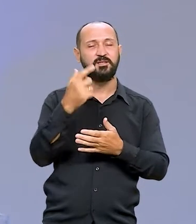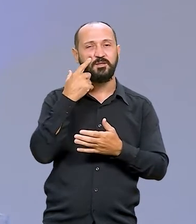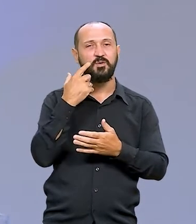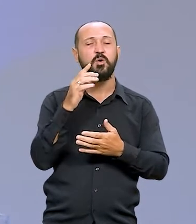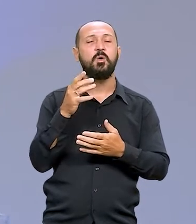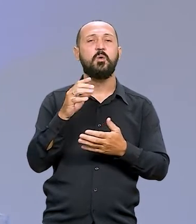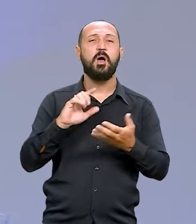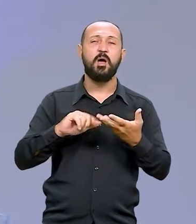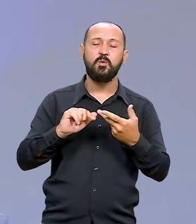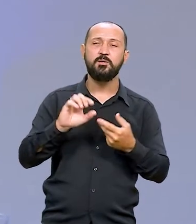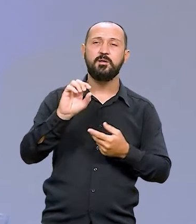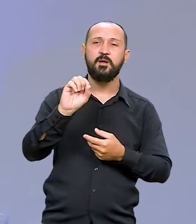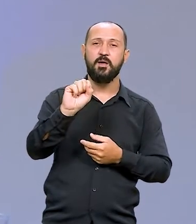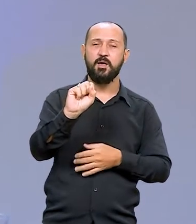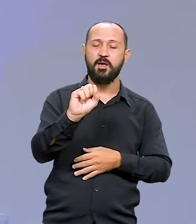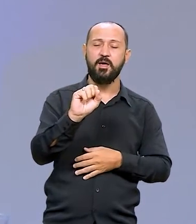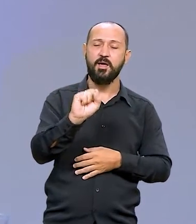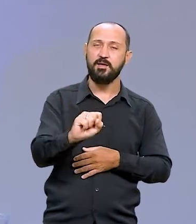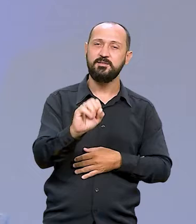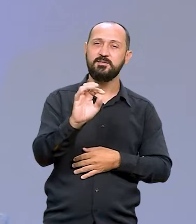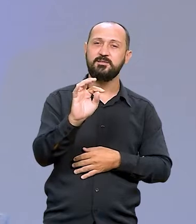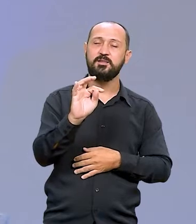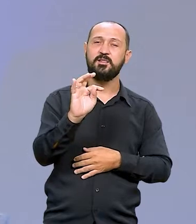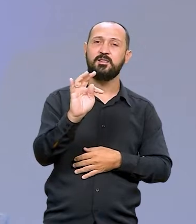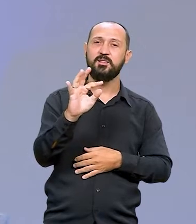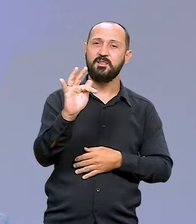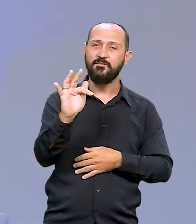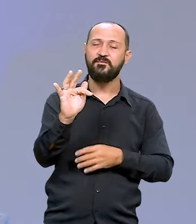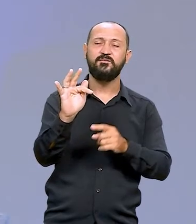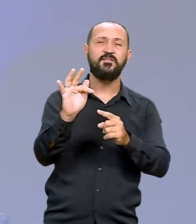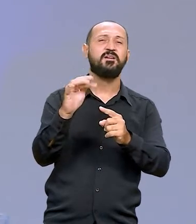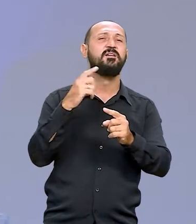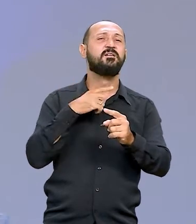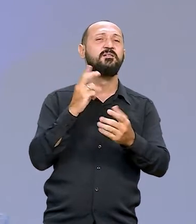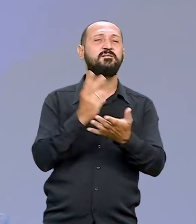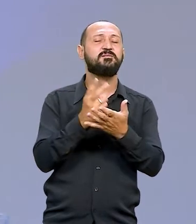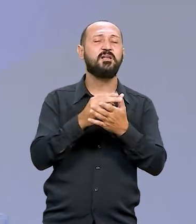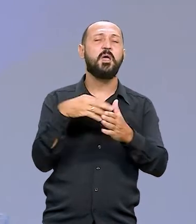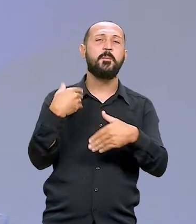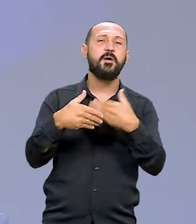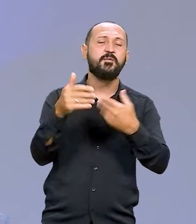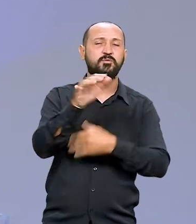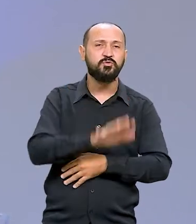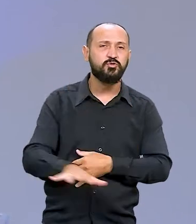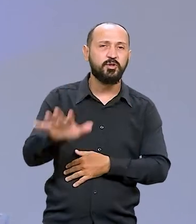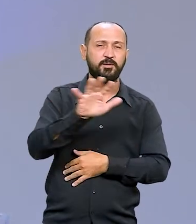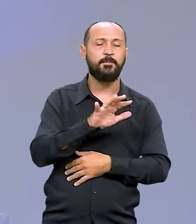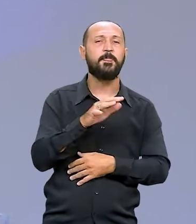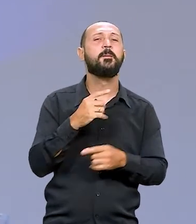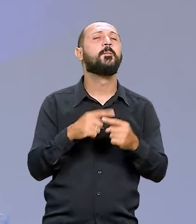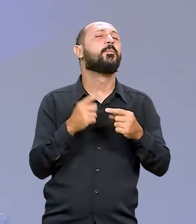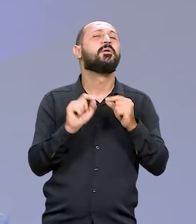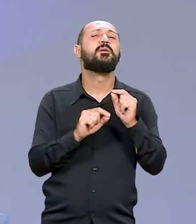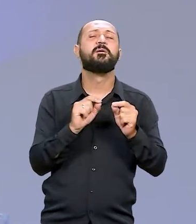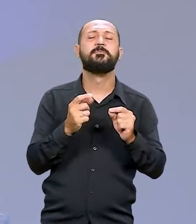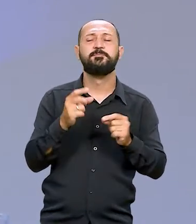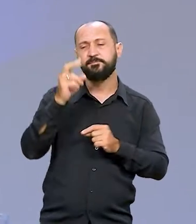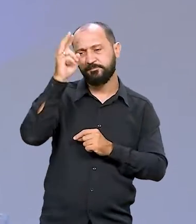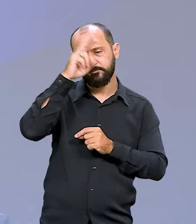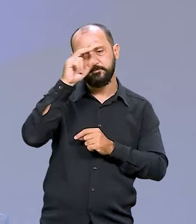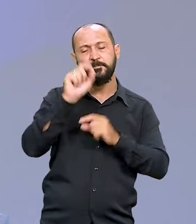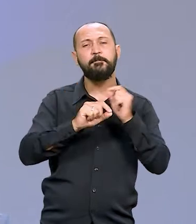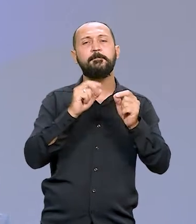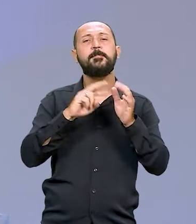Ponto de Vista. Todos os casos do STF que a gente traz aqui, quase todos, eles têm série de repercussão geral. Sim.